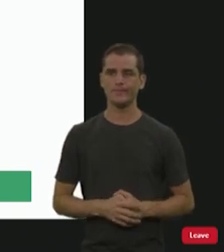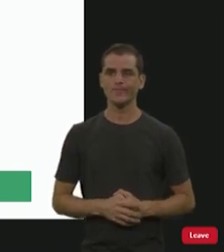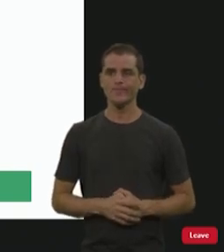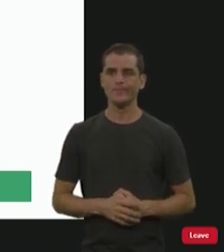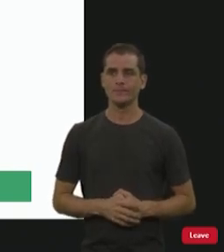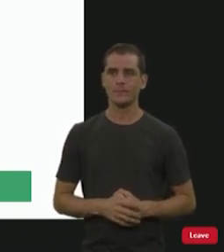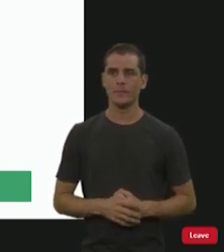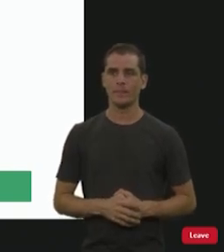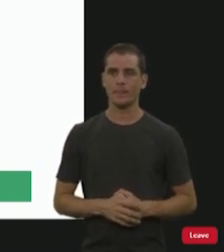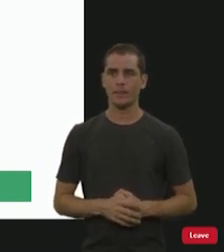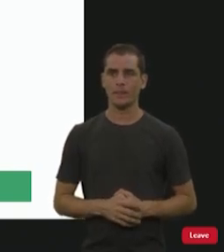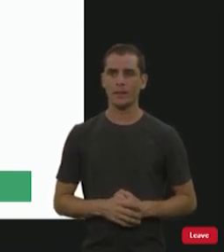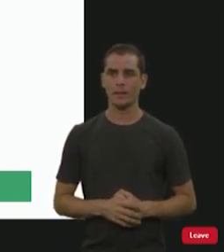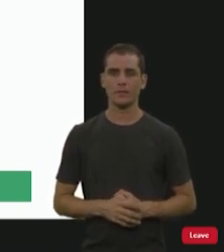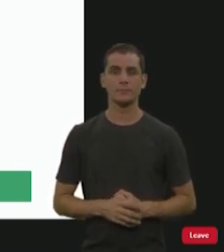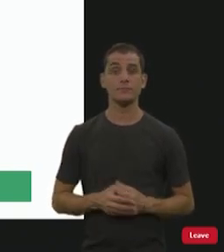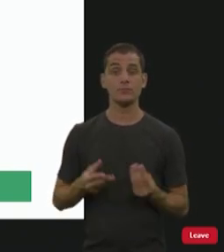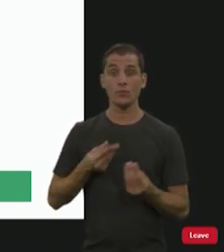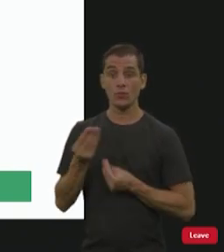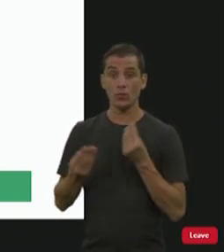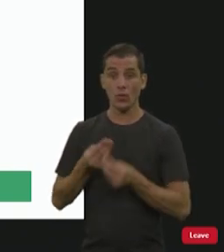para acúmulo de gordura.